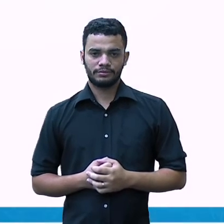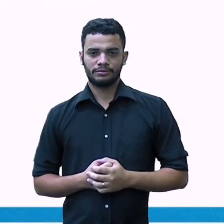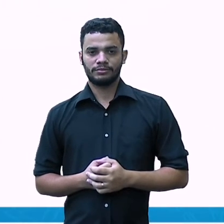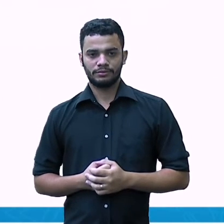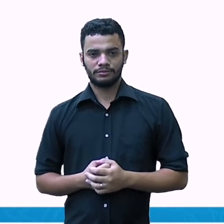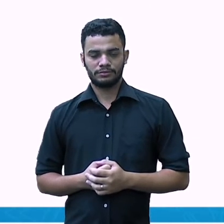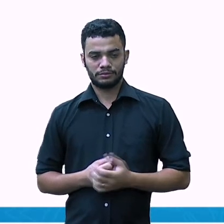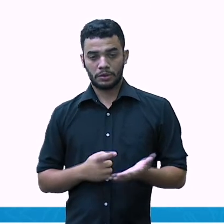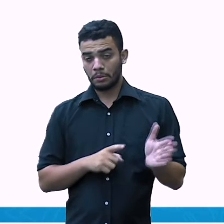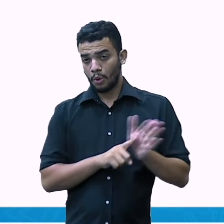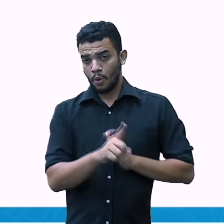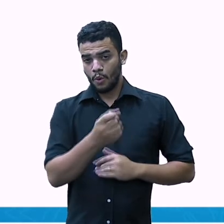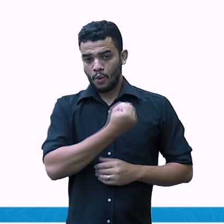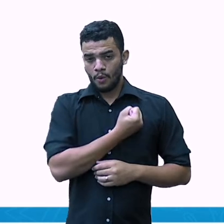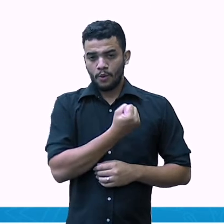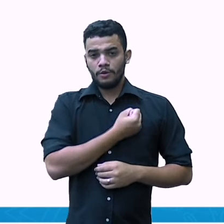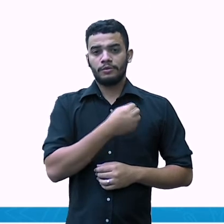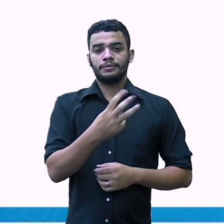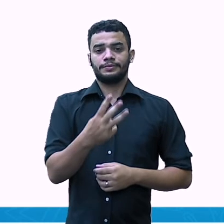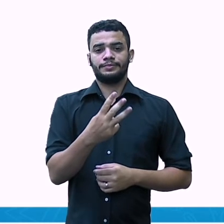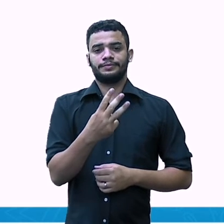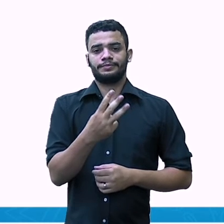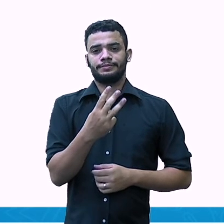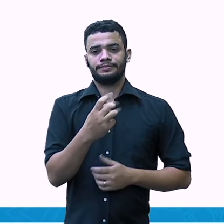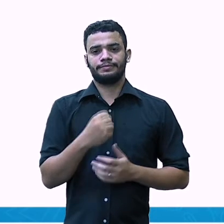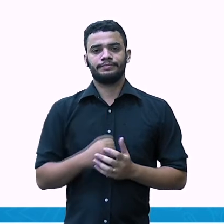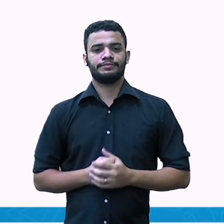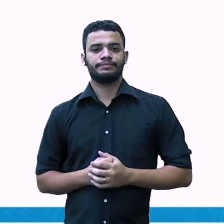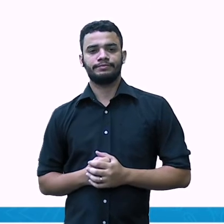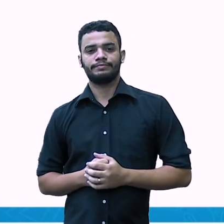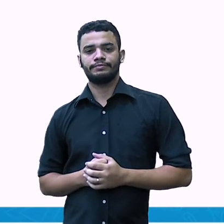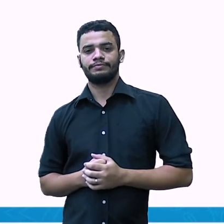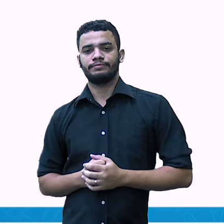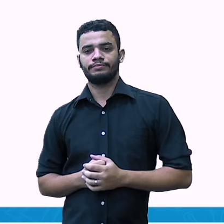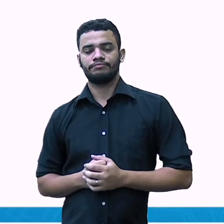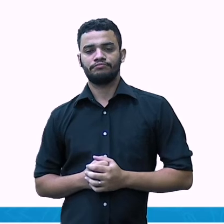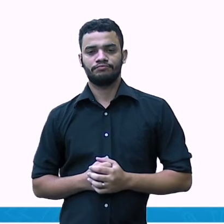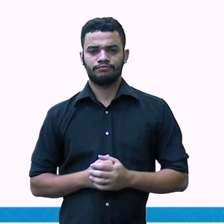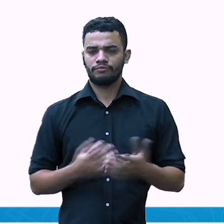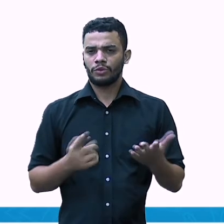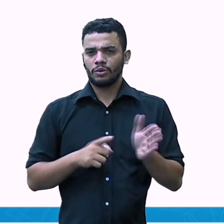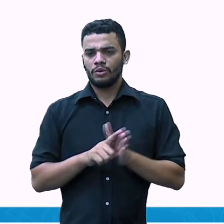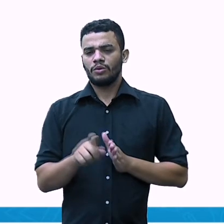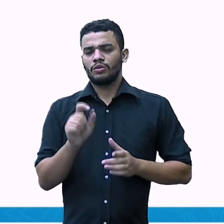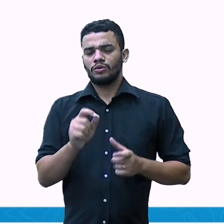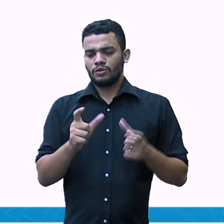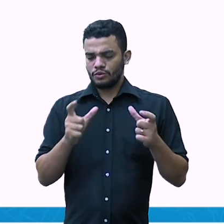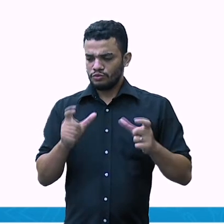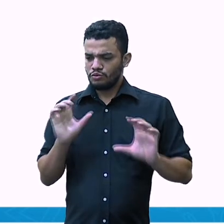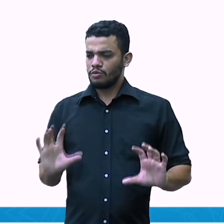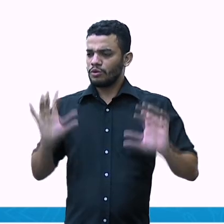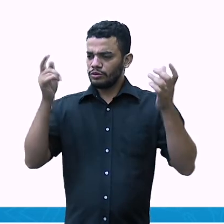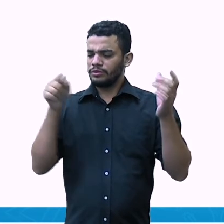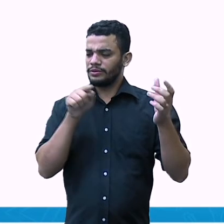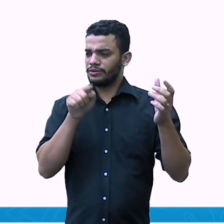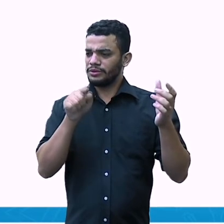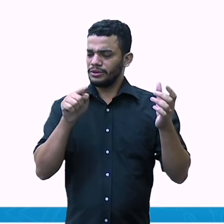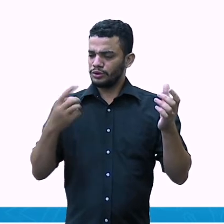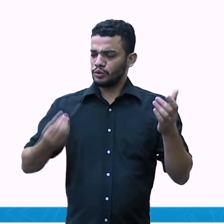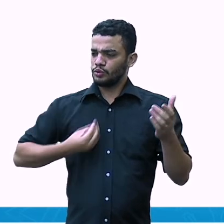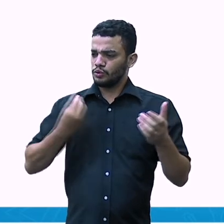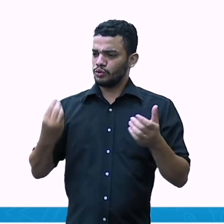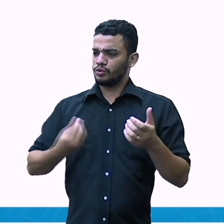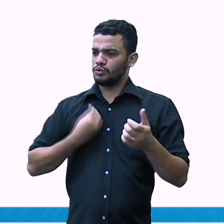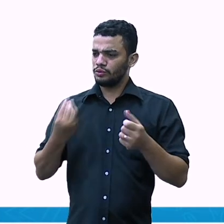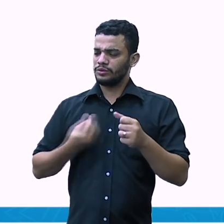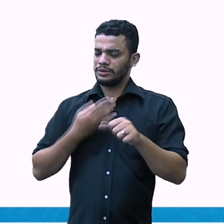Número 3. De que intervenção vocês gostariam de participar no local de onde vivem?